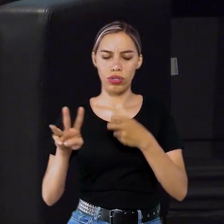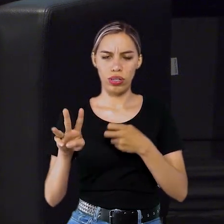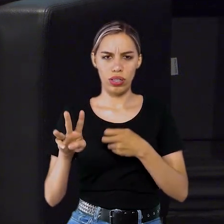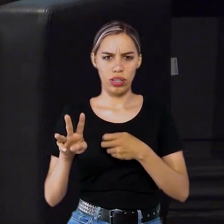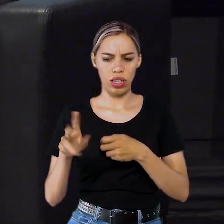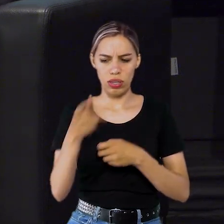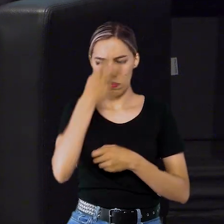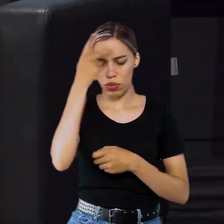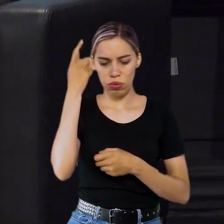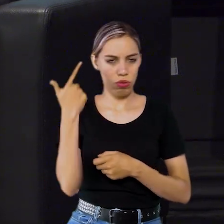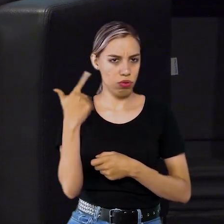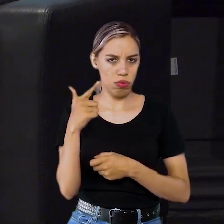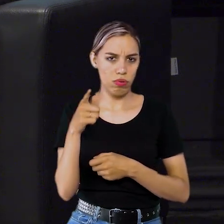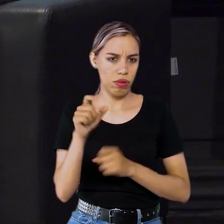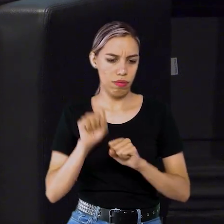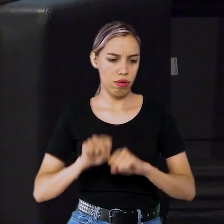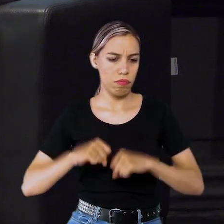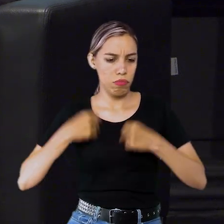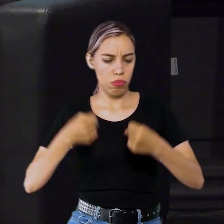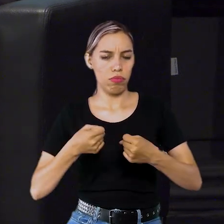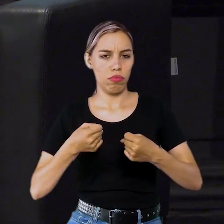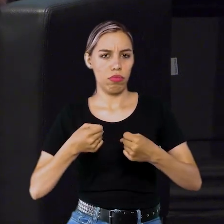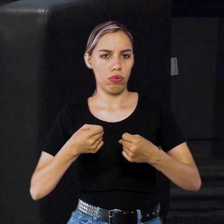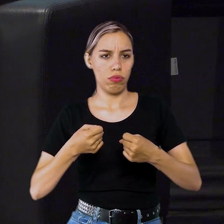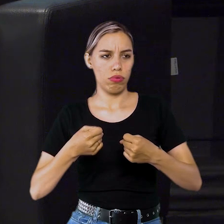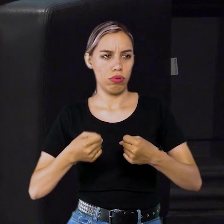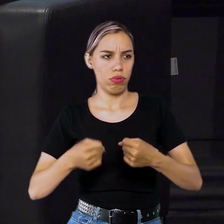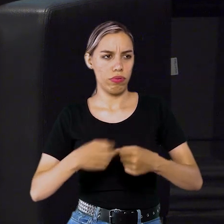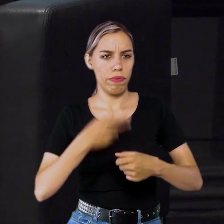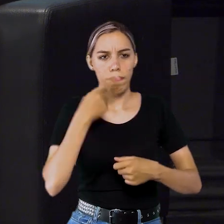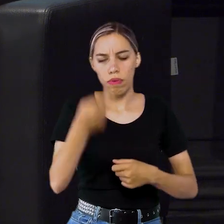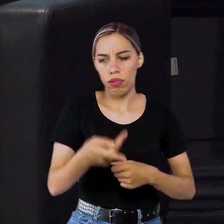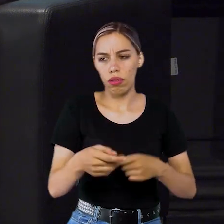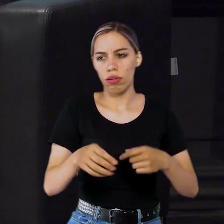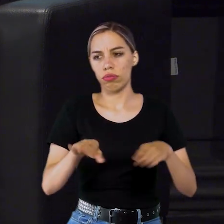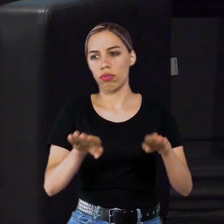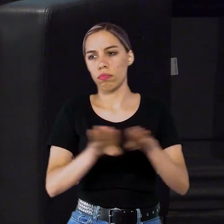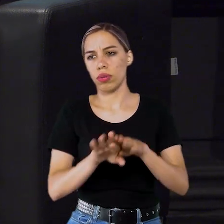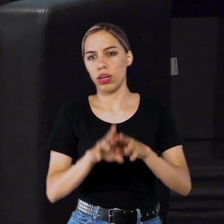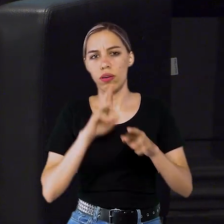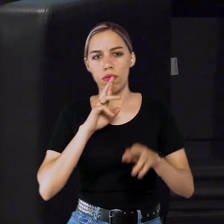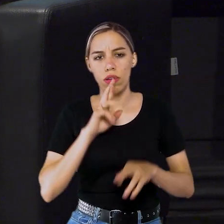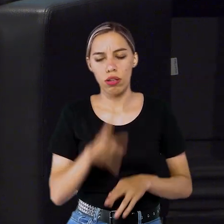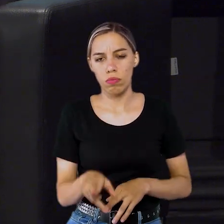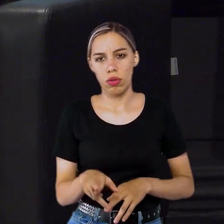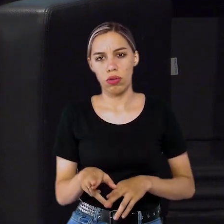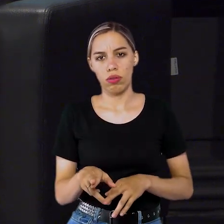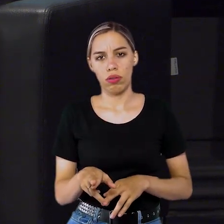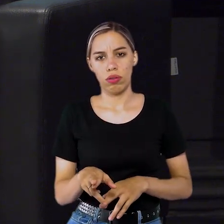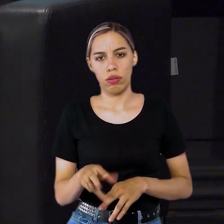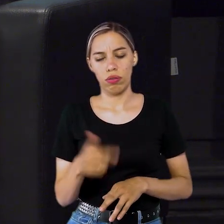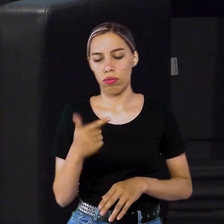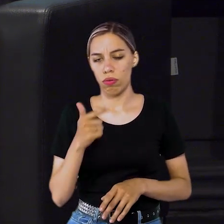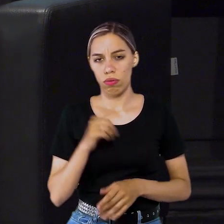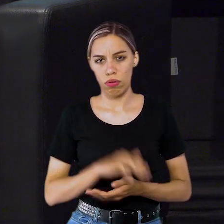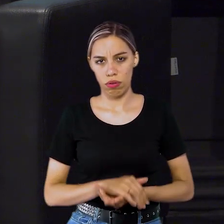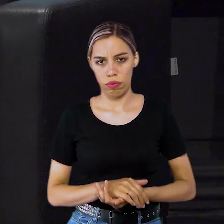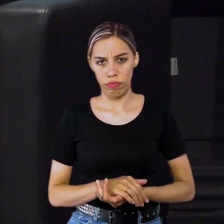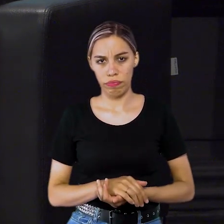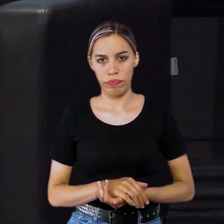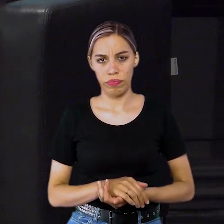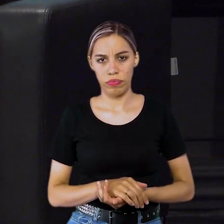tiveram o mesmo poder de falar ou de responder a essa agressão que eles sofreram na TV.